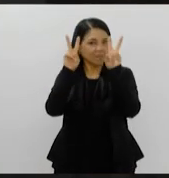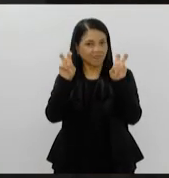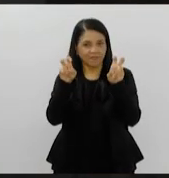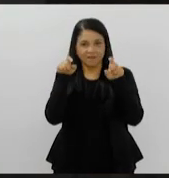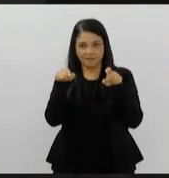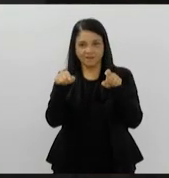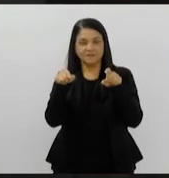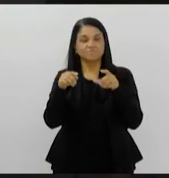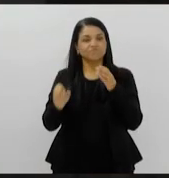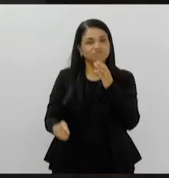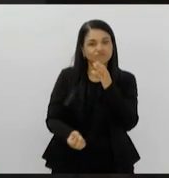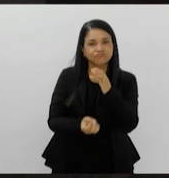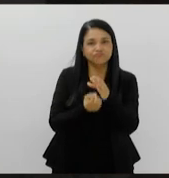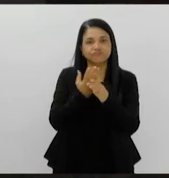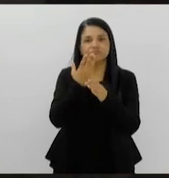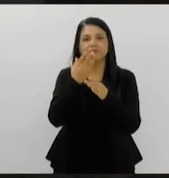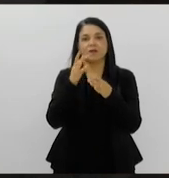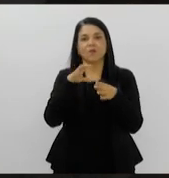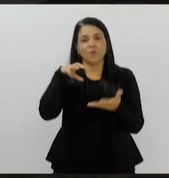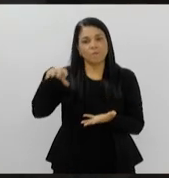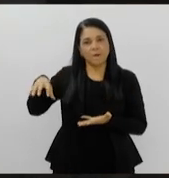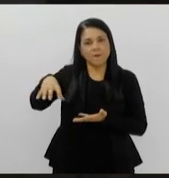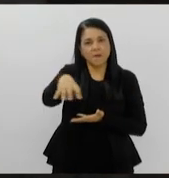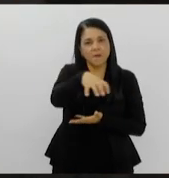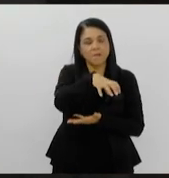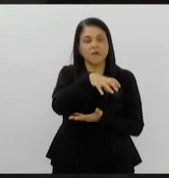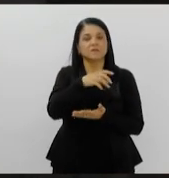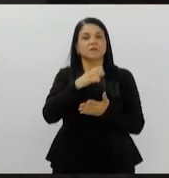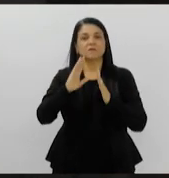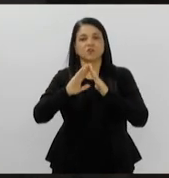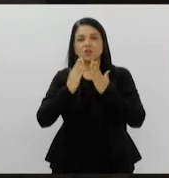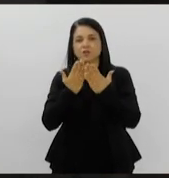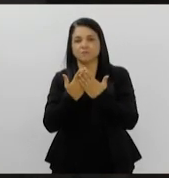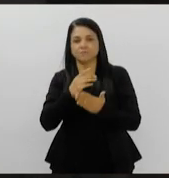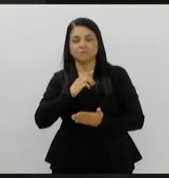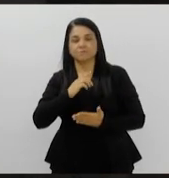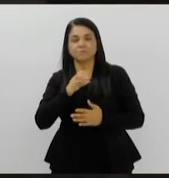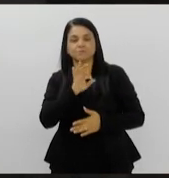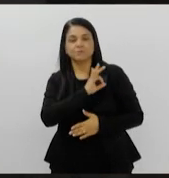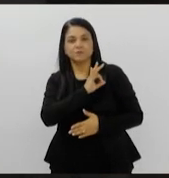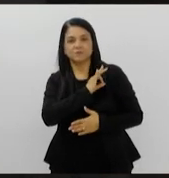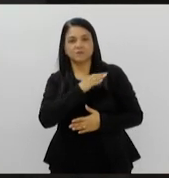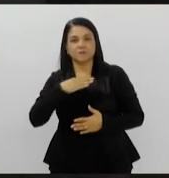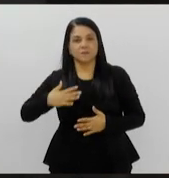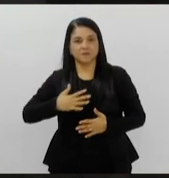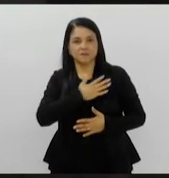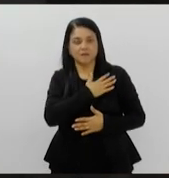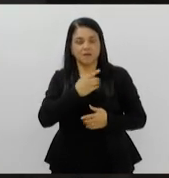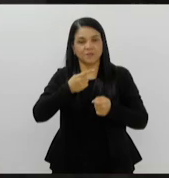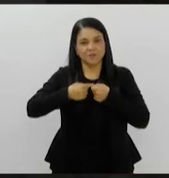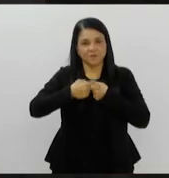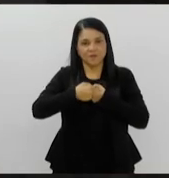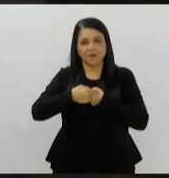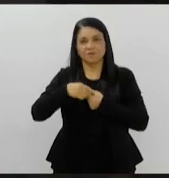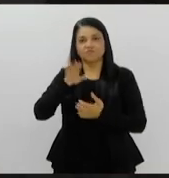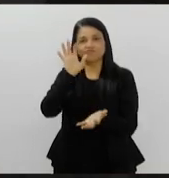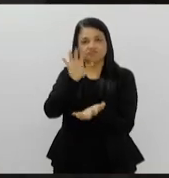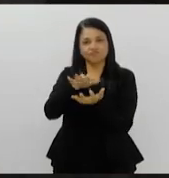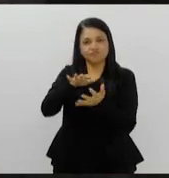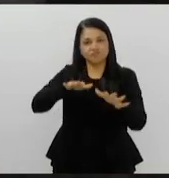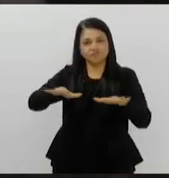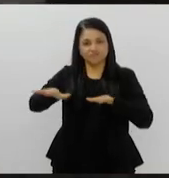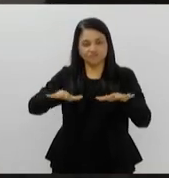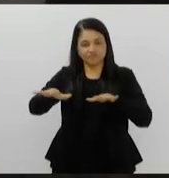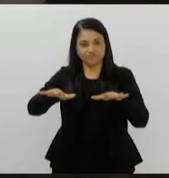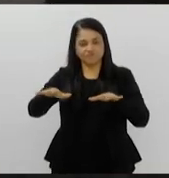sobre a criação de unidade do Colégio da Polícia Militar no bairro de Vila Valqueire, Jacarepaguá, no âmbito do estado do